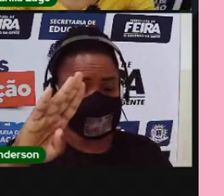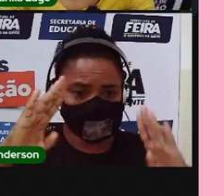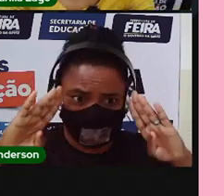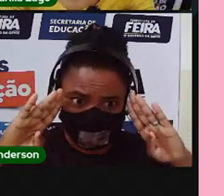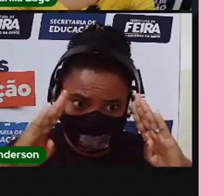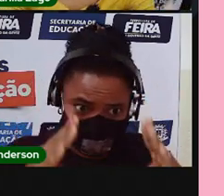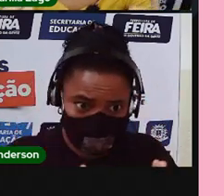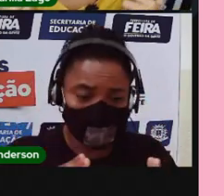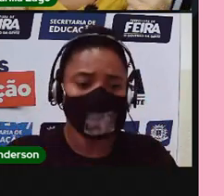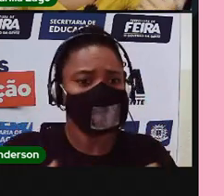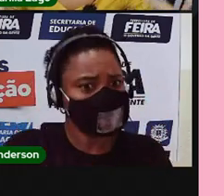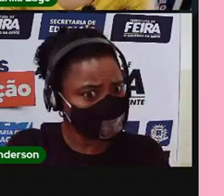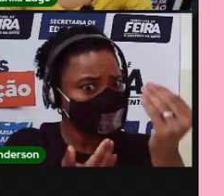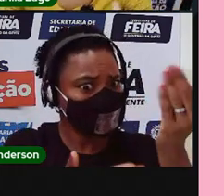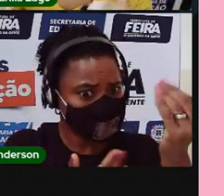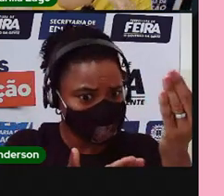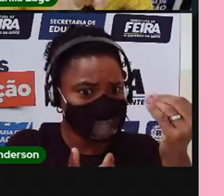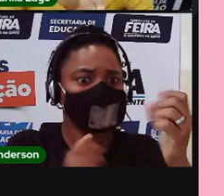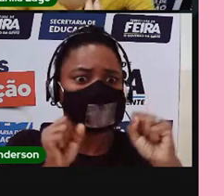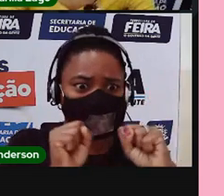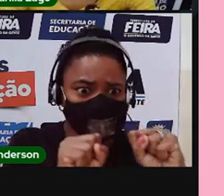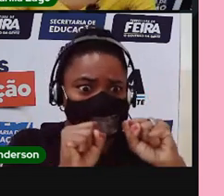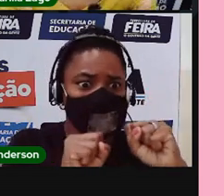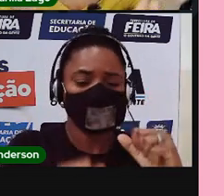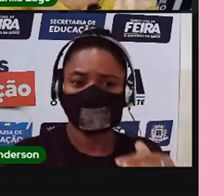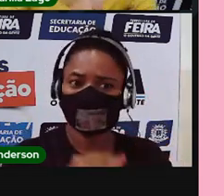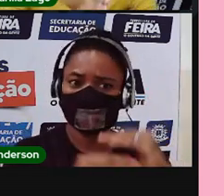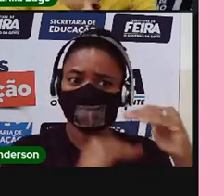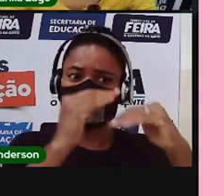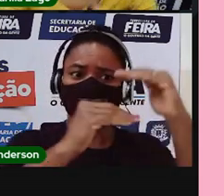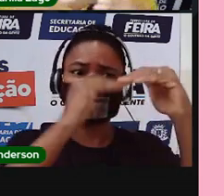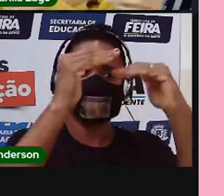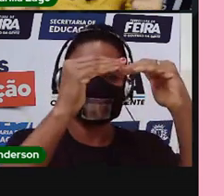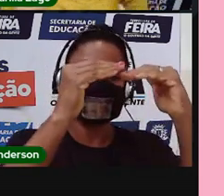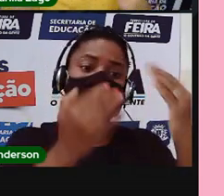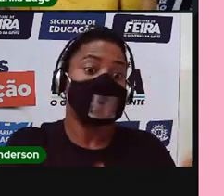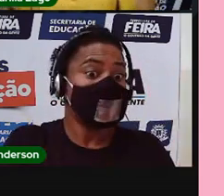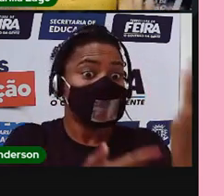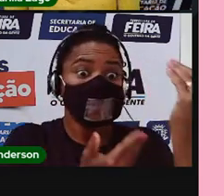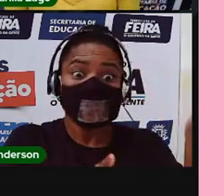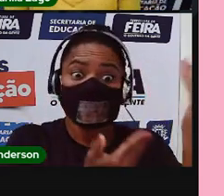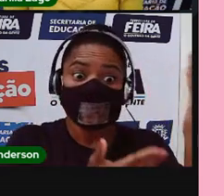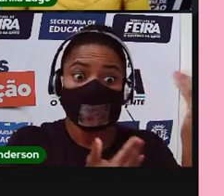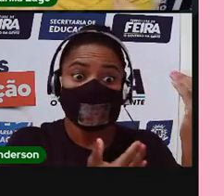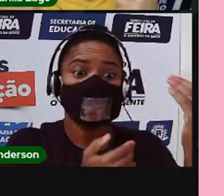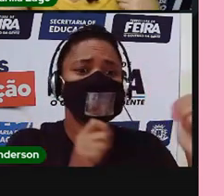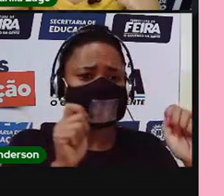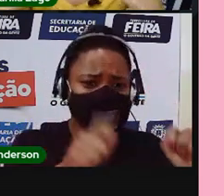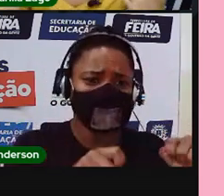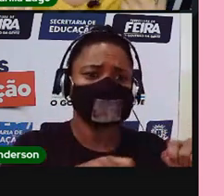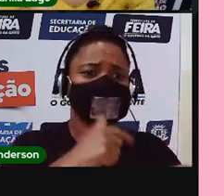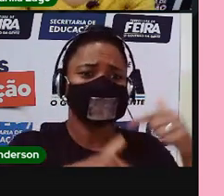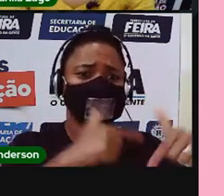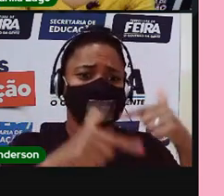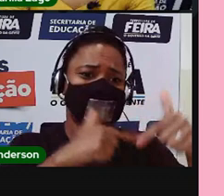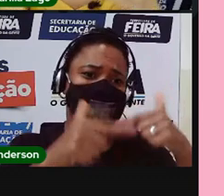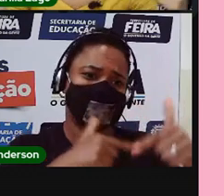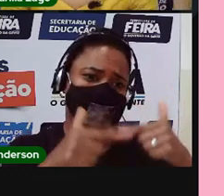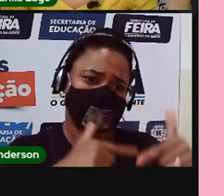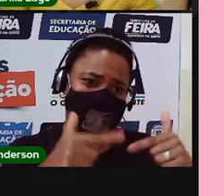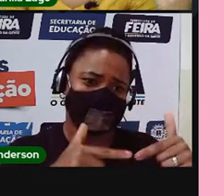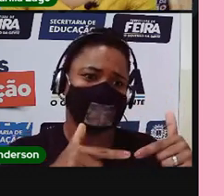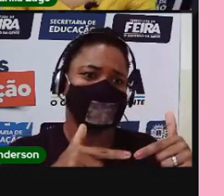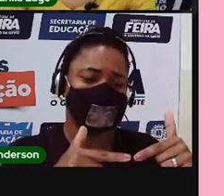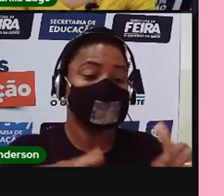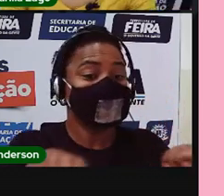dessa concepção, nós entendemos que o jovem é que atua de uma forma direta, assumindo seus